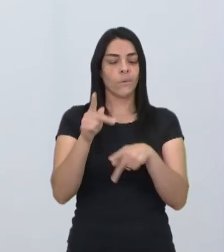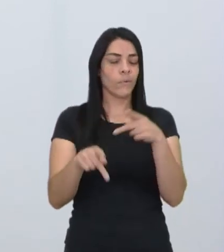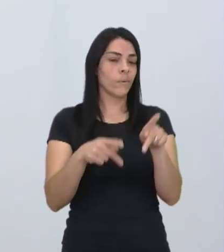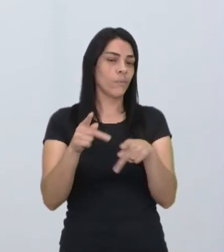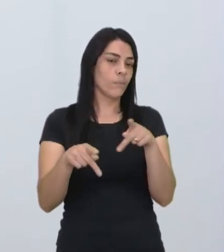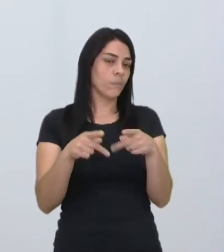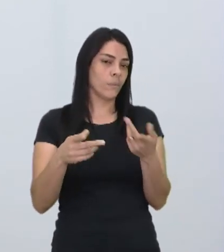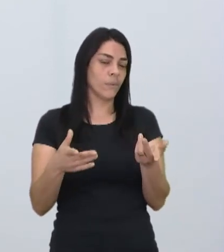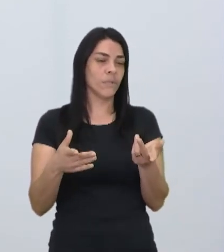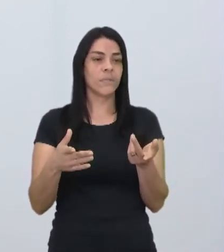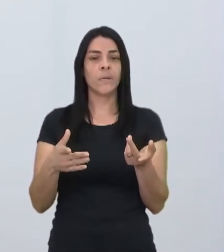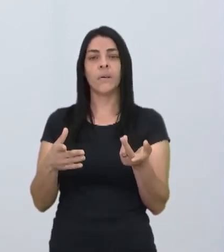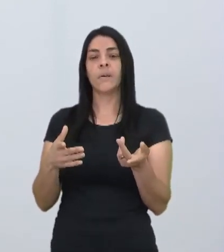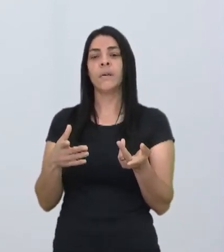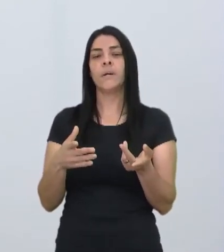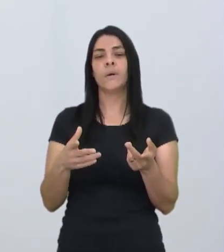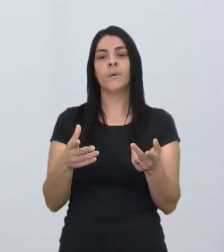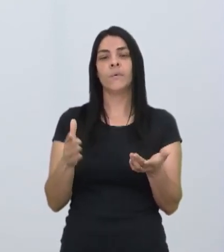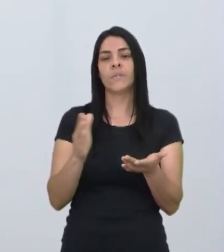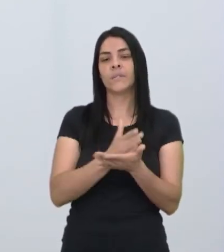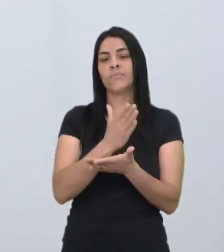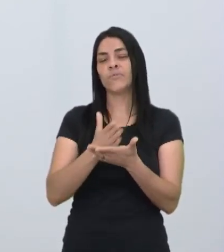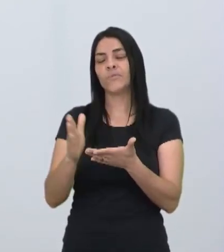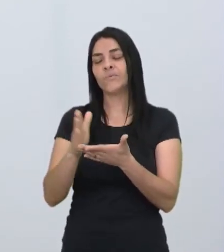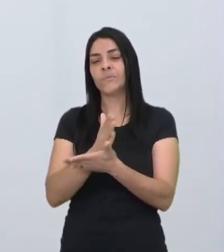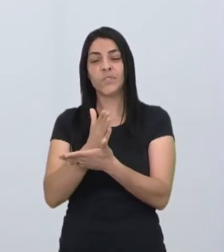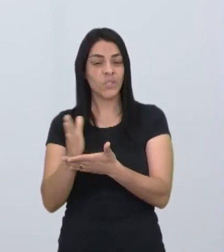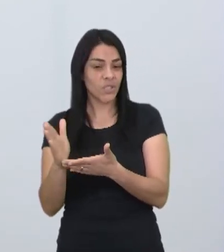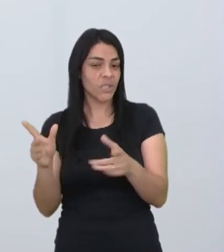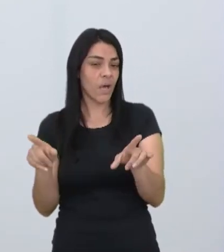população acaba sendo dividida, acaba sendo